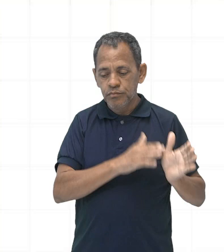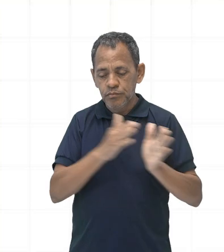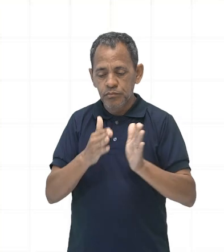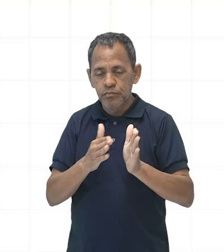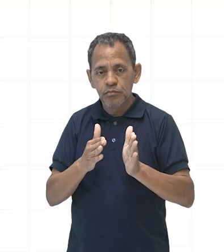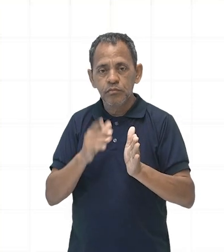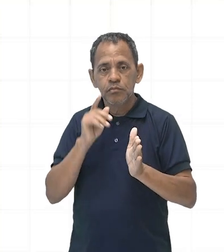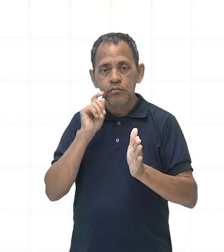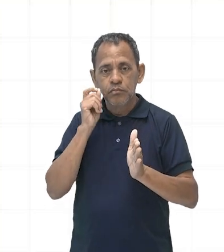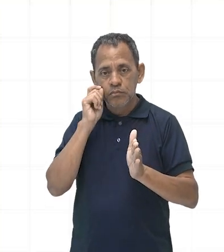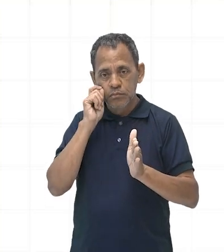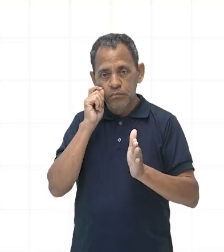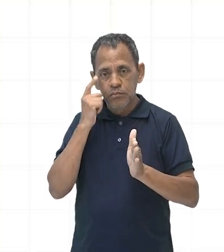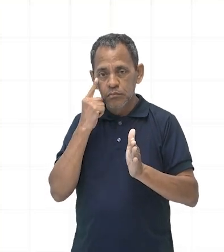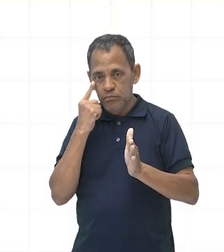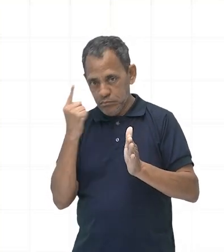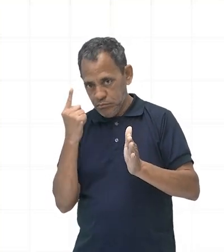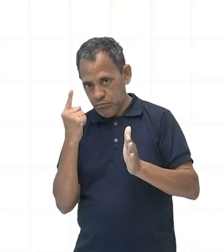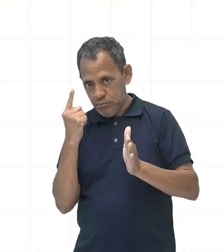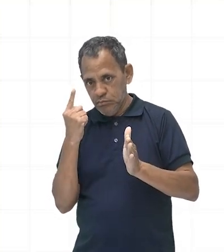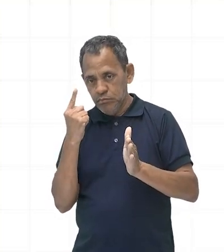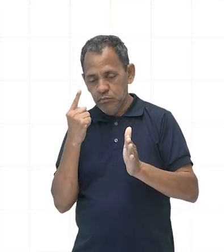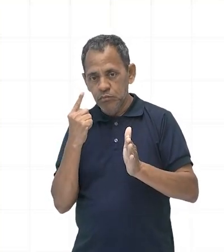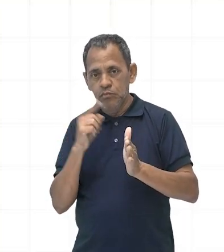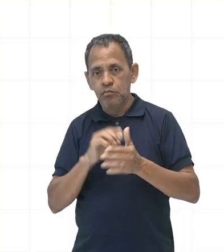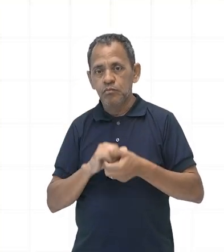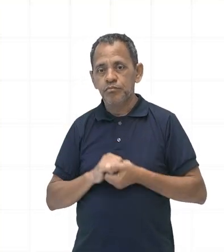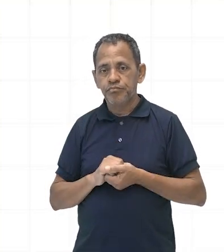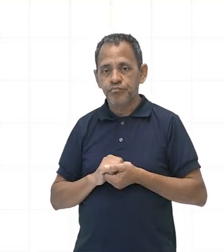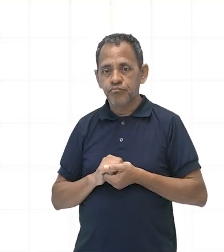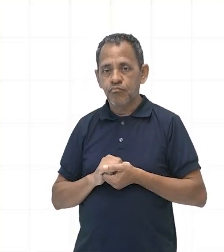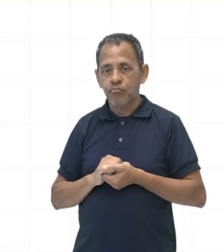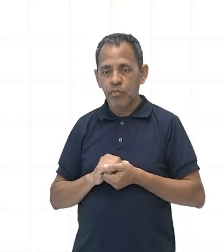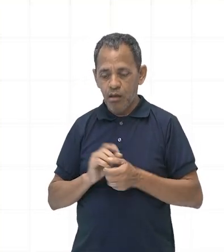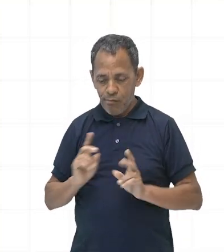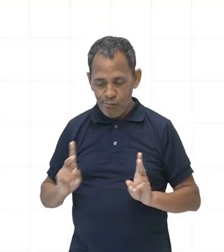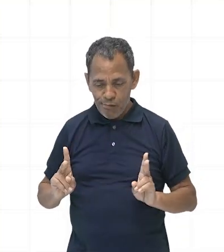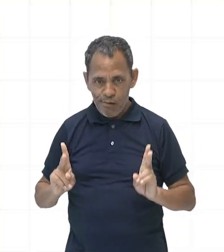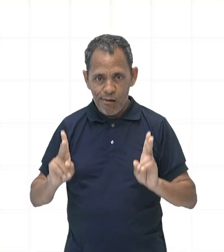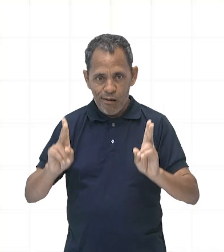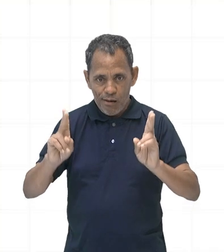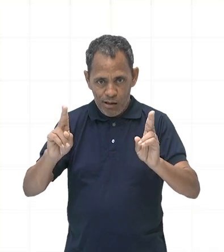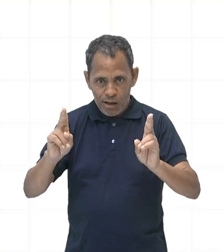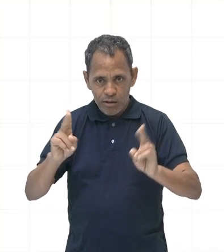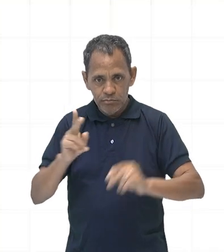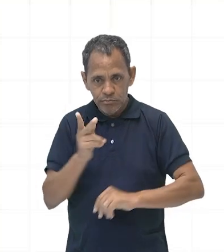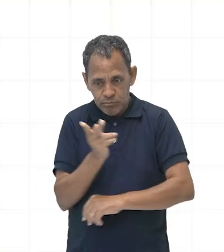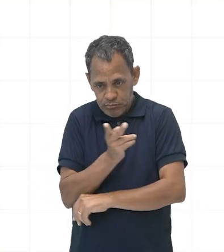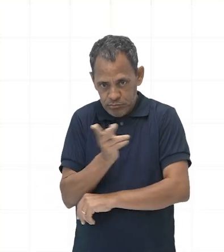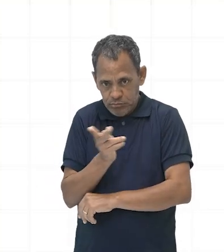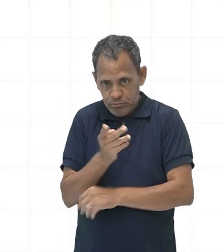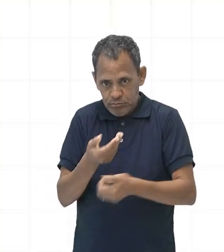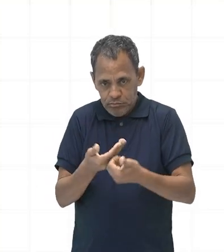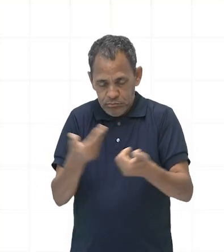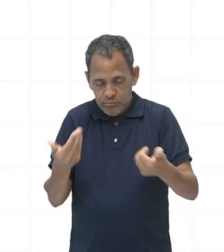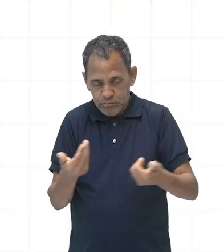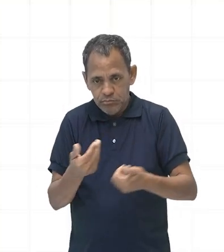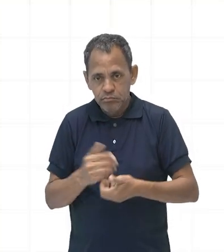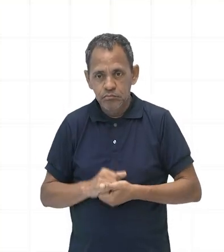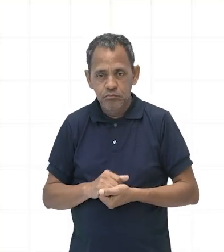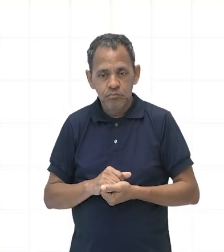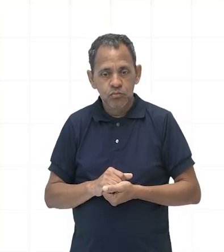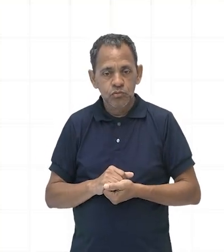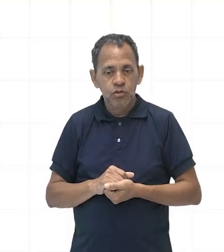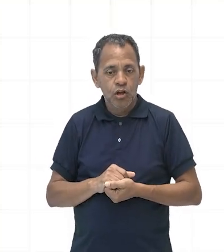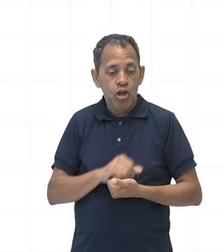vamos reescrever essa figura, ó, cortando essa figura aqui em 2, né? Vou ter a figura 1 e a figura 2,